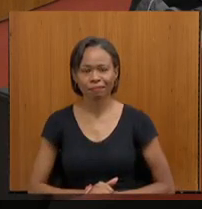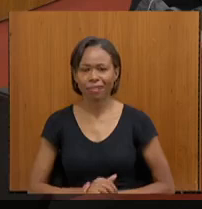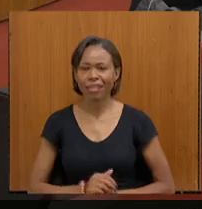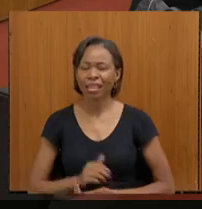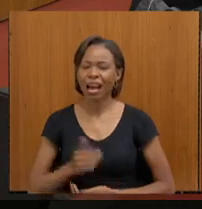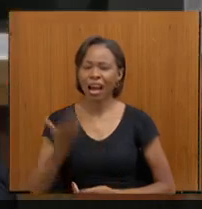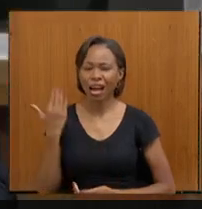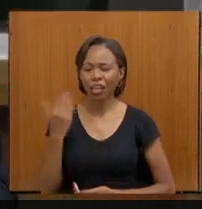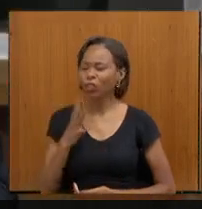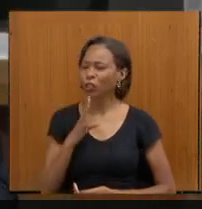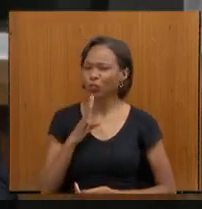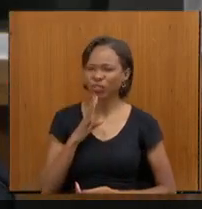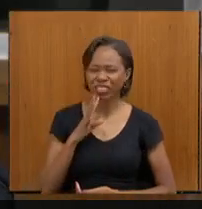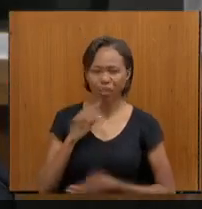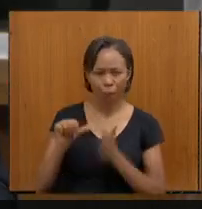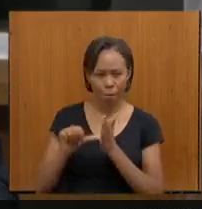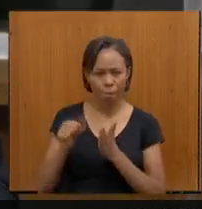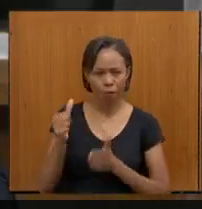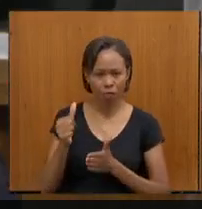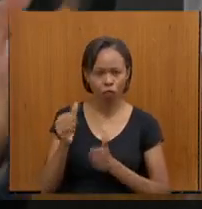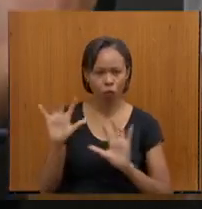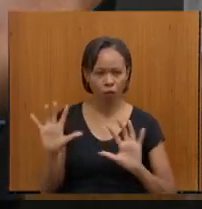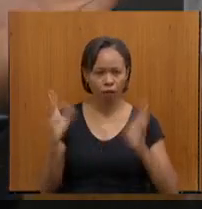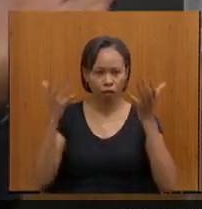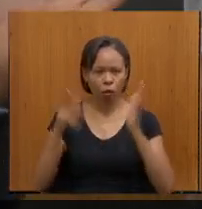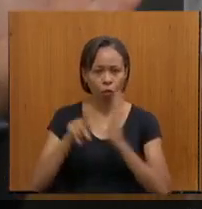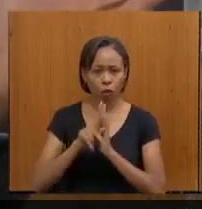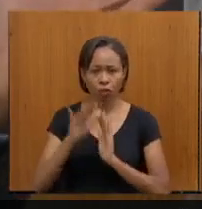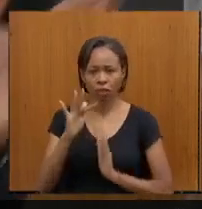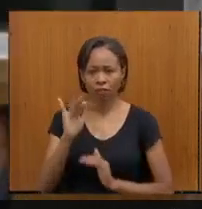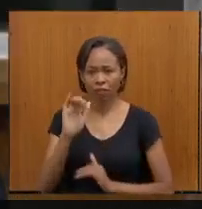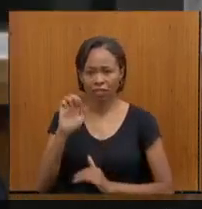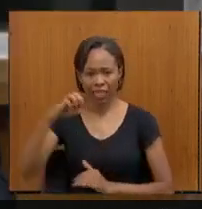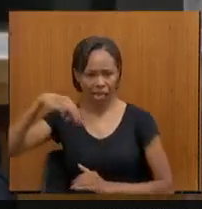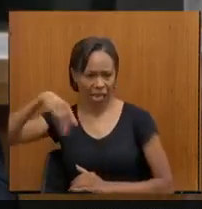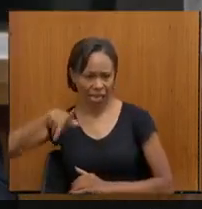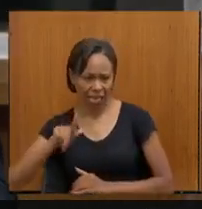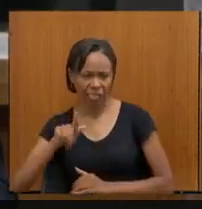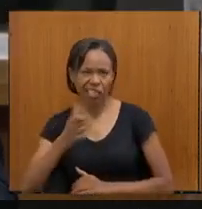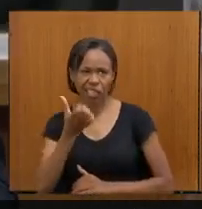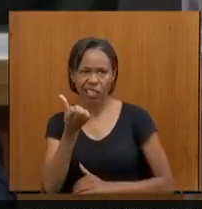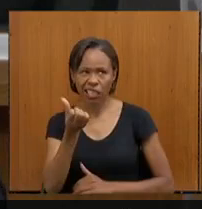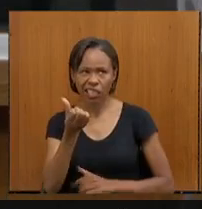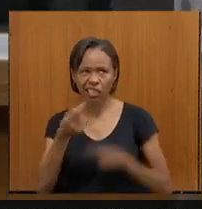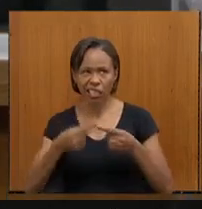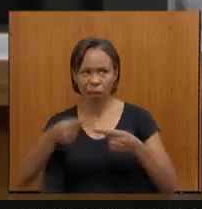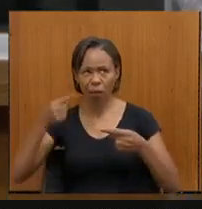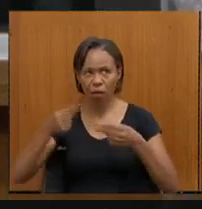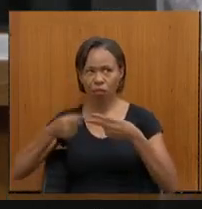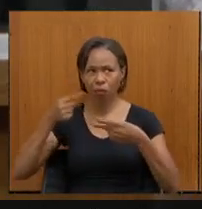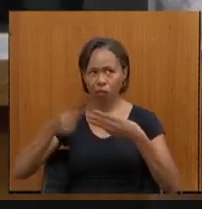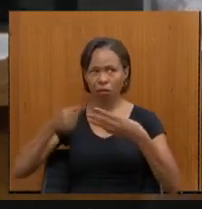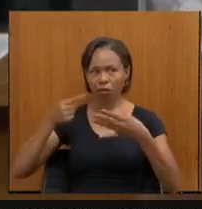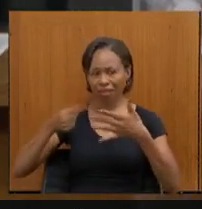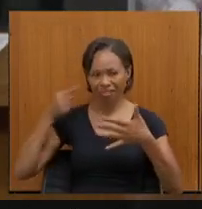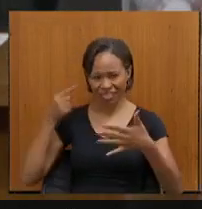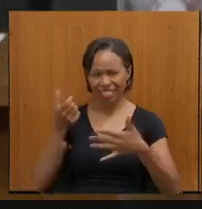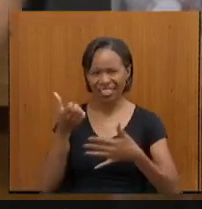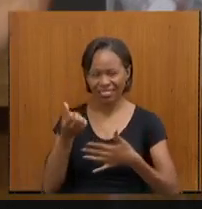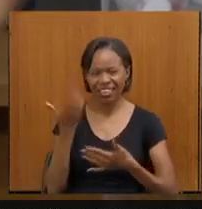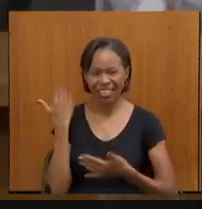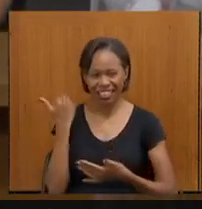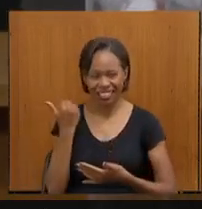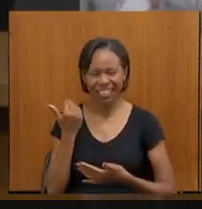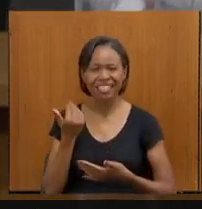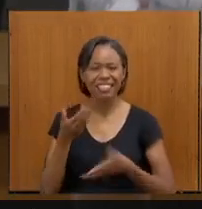primeiro o evento da PM 16 semanas atrás e gostaria